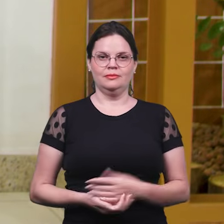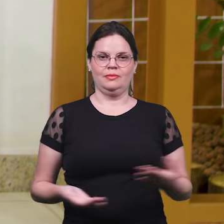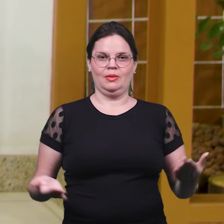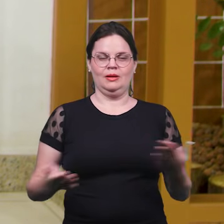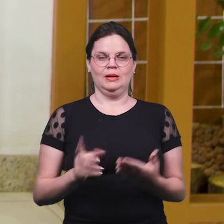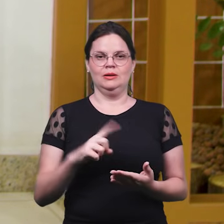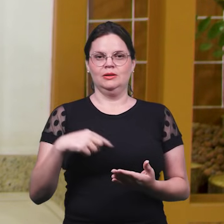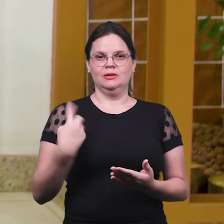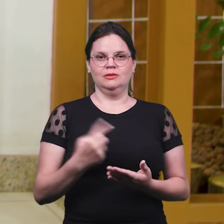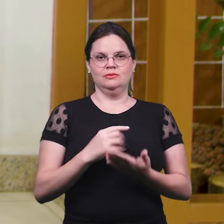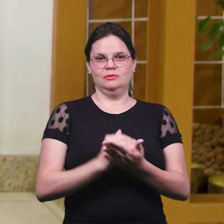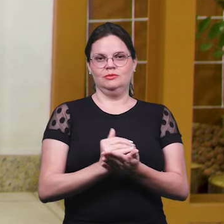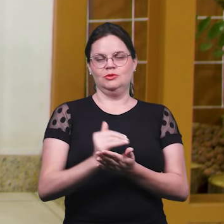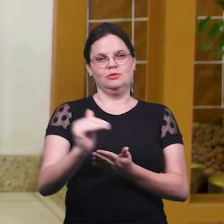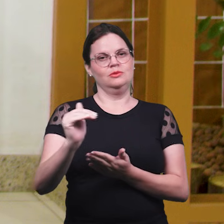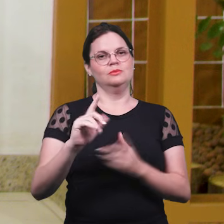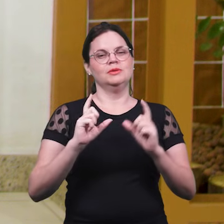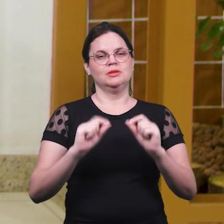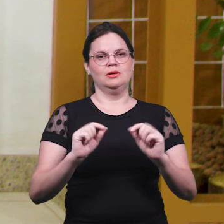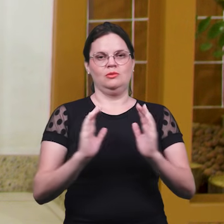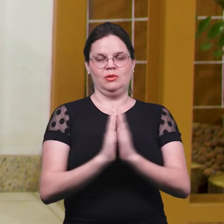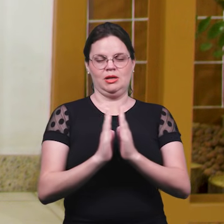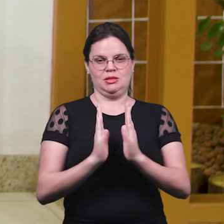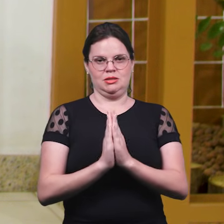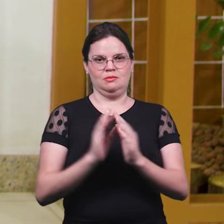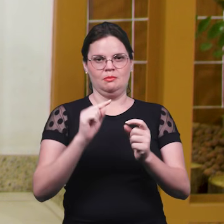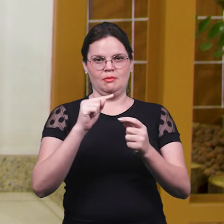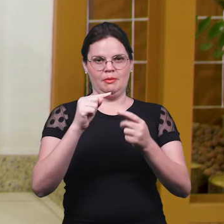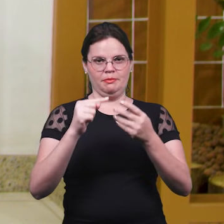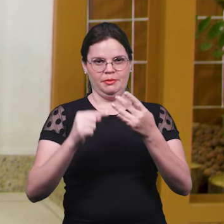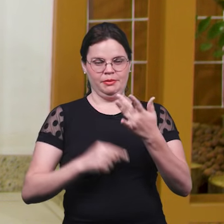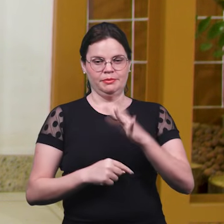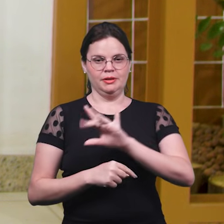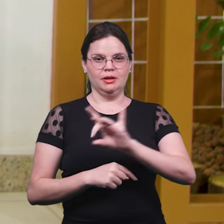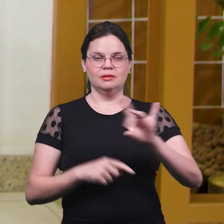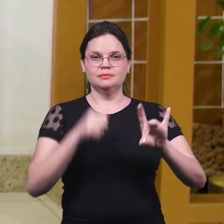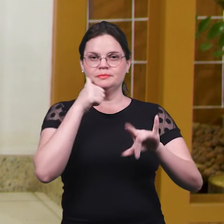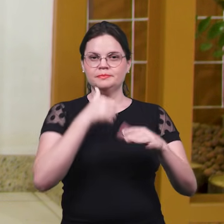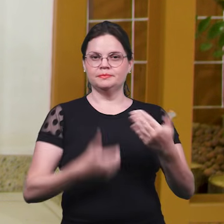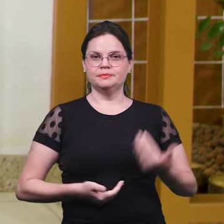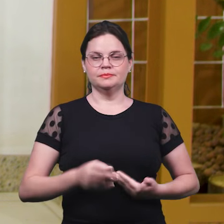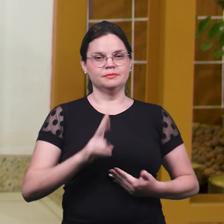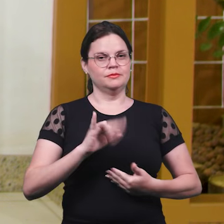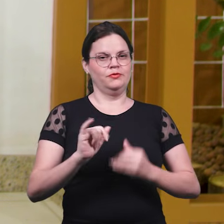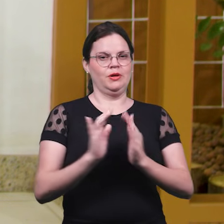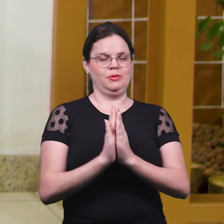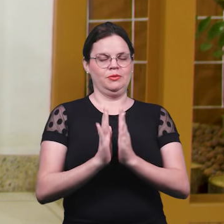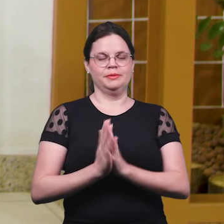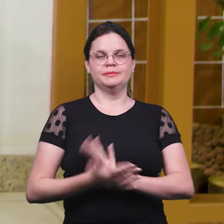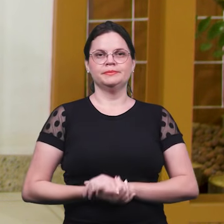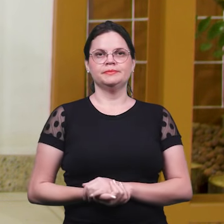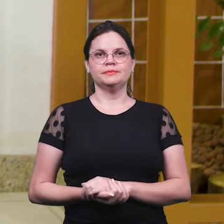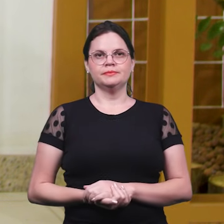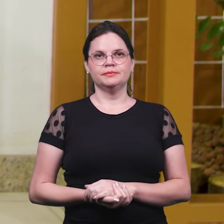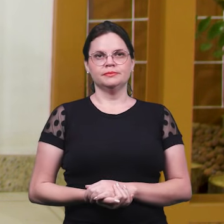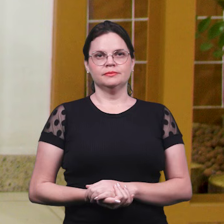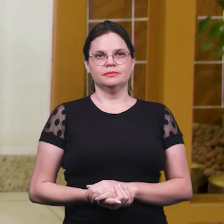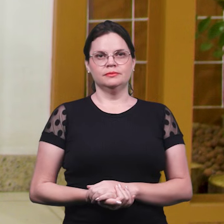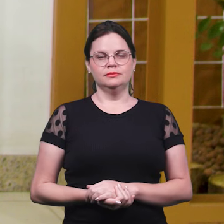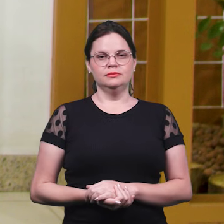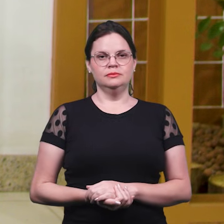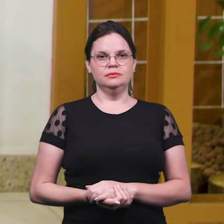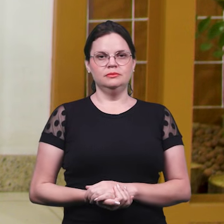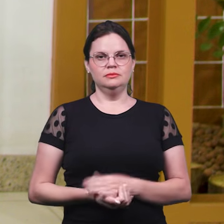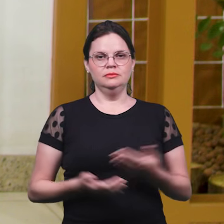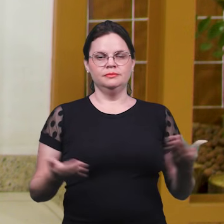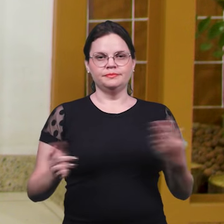Neste momento, nós vamos iniciar o nosso momento de intercessões, onde as irmãs irão interceder pelos motivos citados.